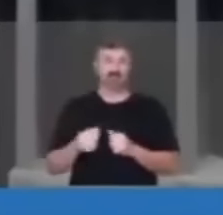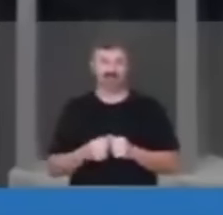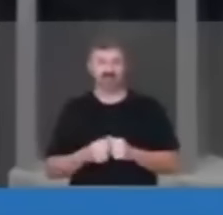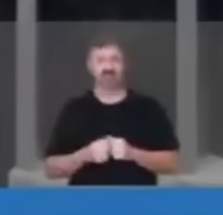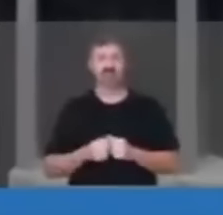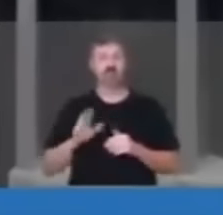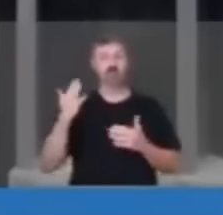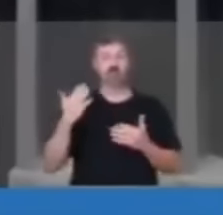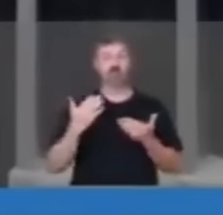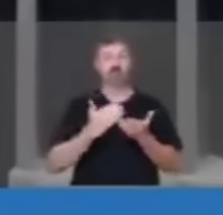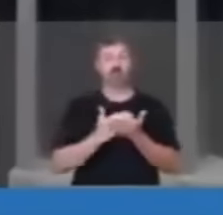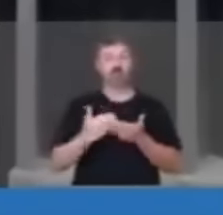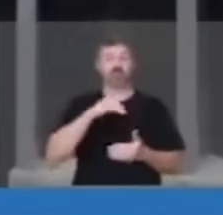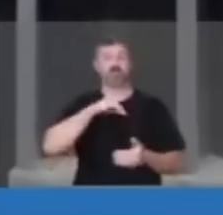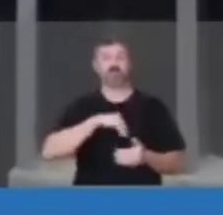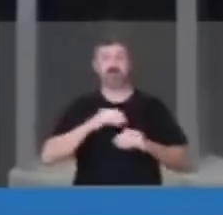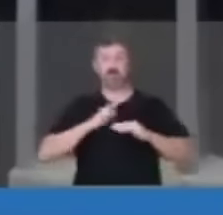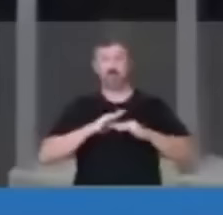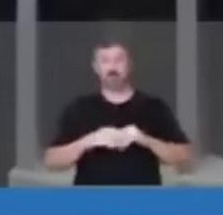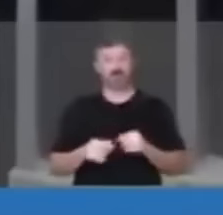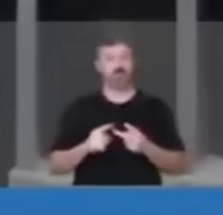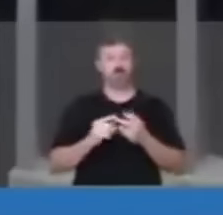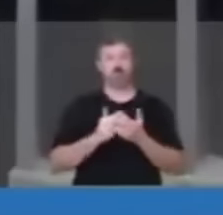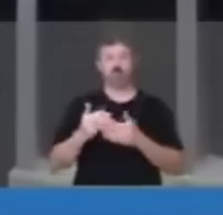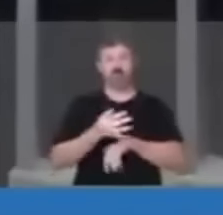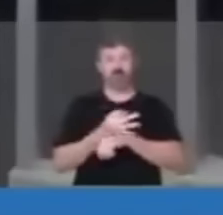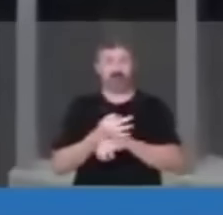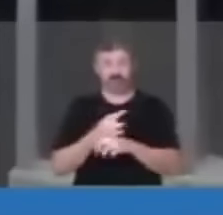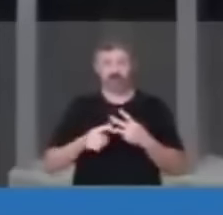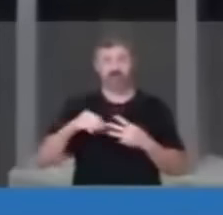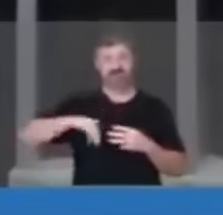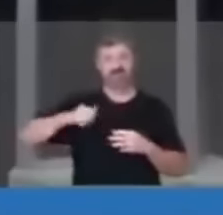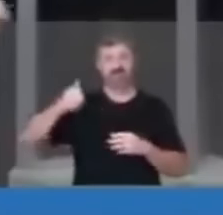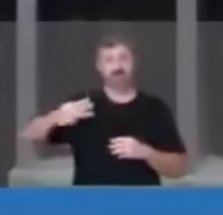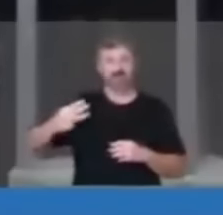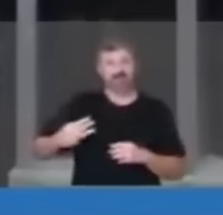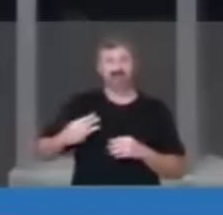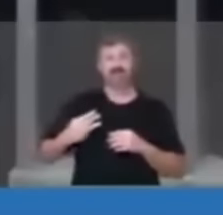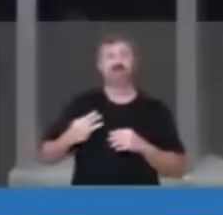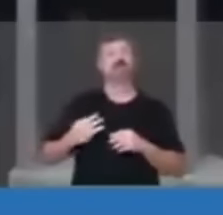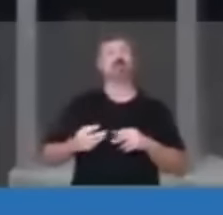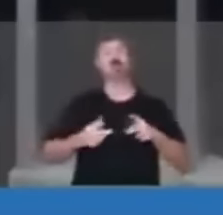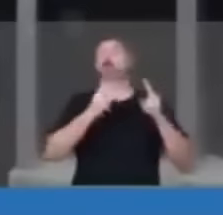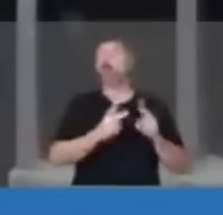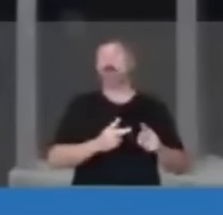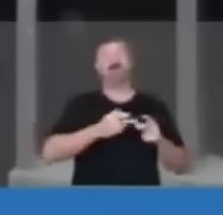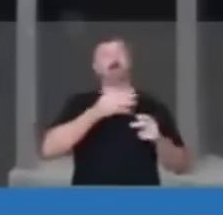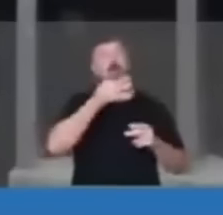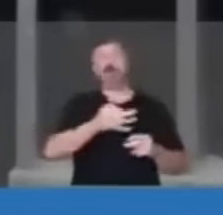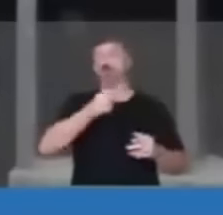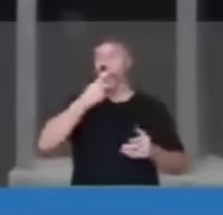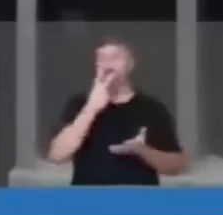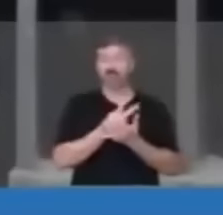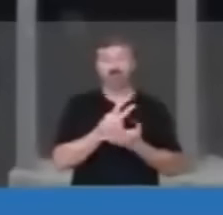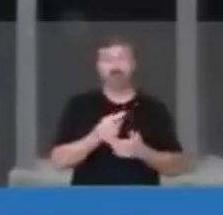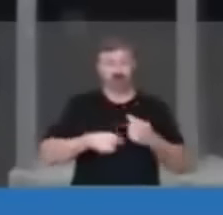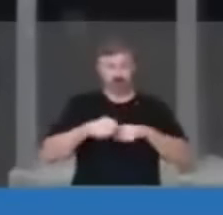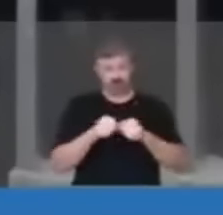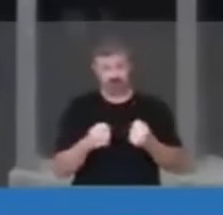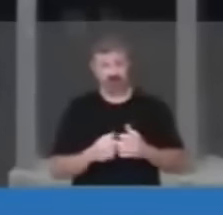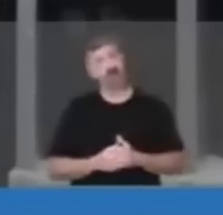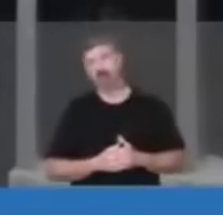se implementou o salário mínimo, ou as férias, ou o 13º. Tudo isso de direito foi implementado e não se destruiu a